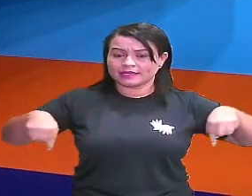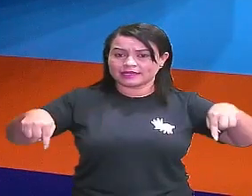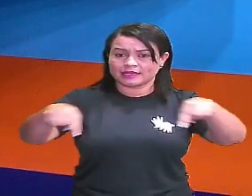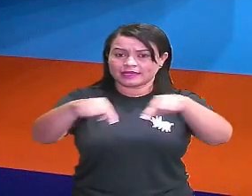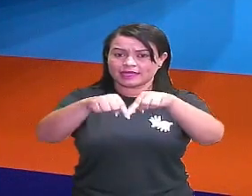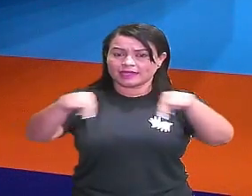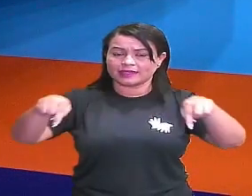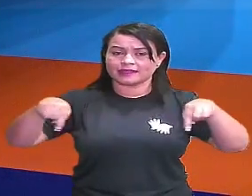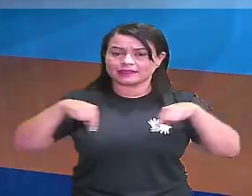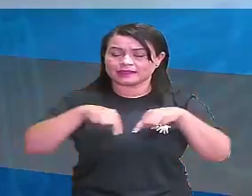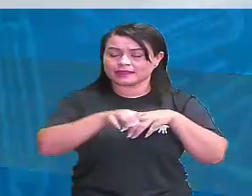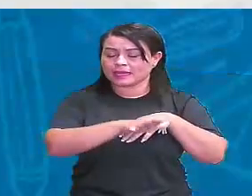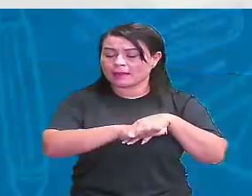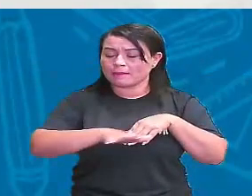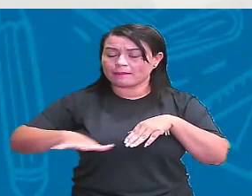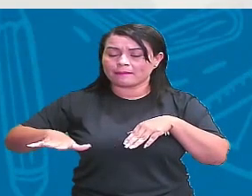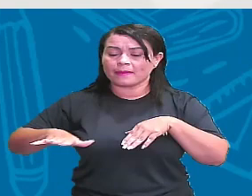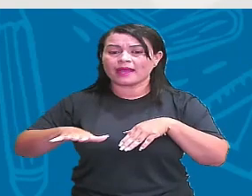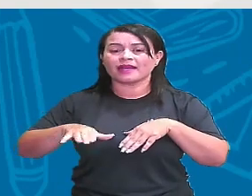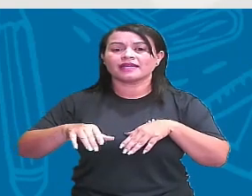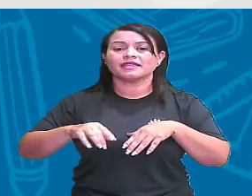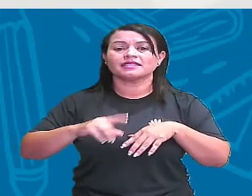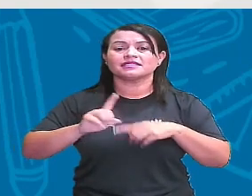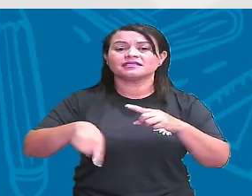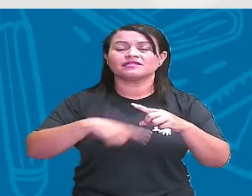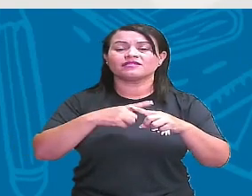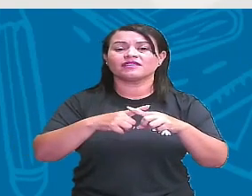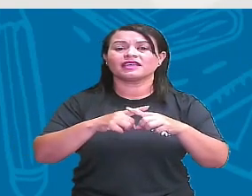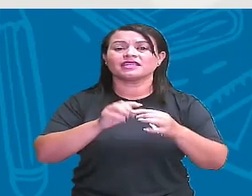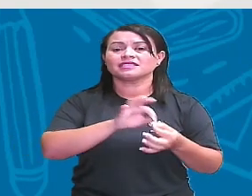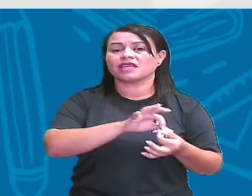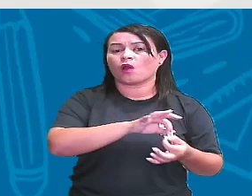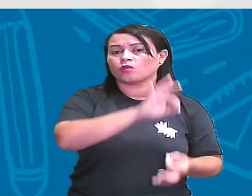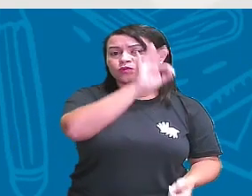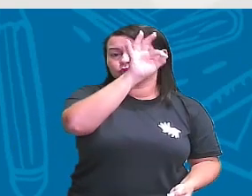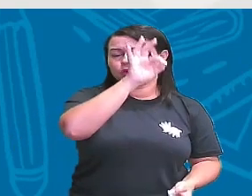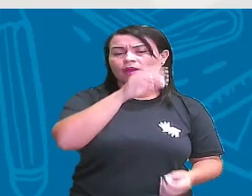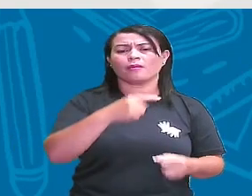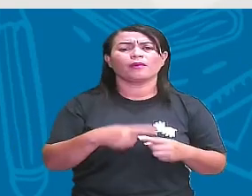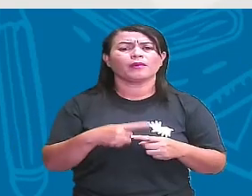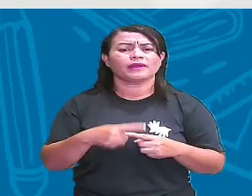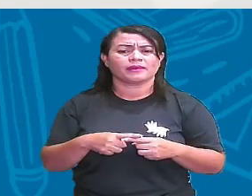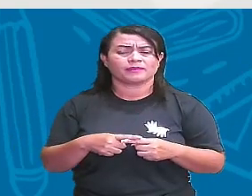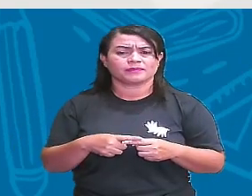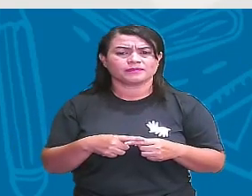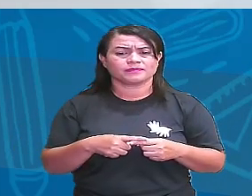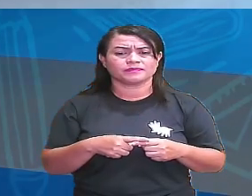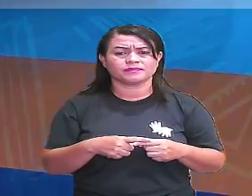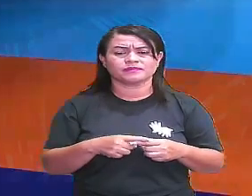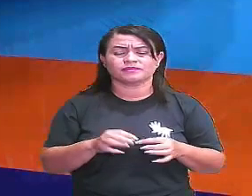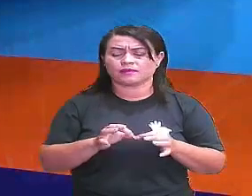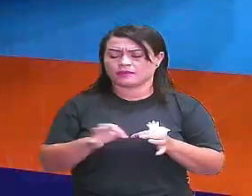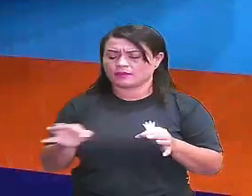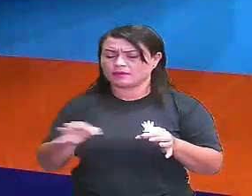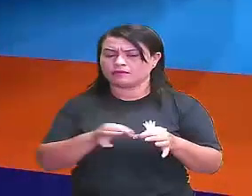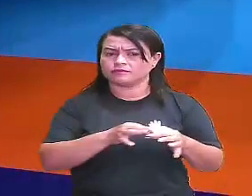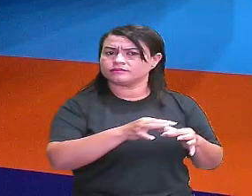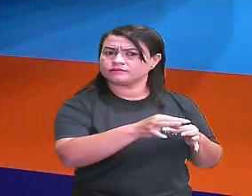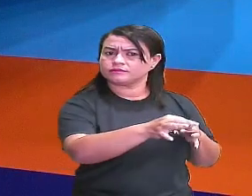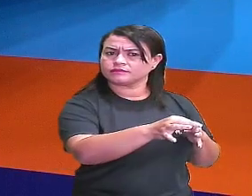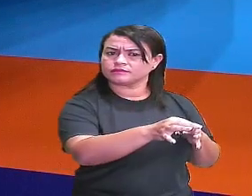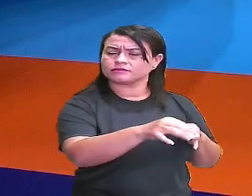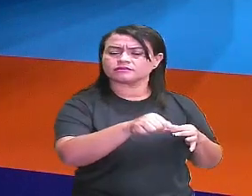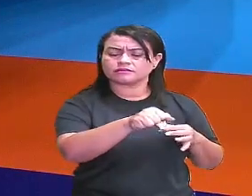da base vezes a altura. Tá? Por quê? Comprimento e largura não é a medida